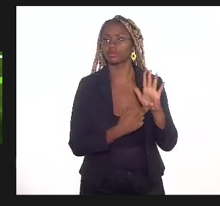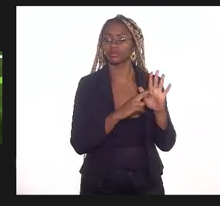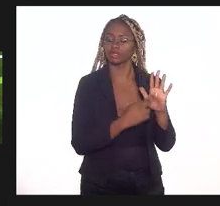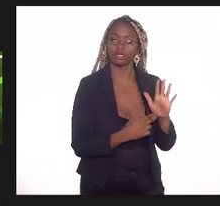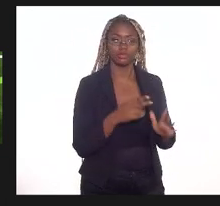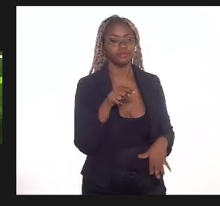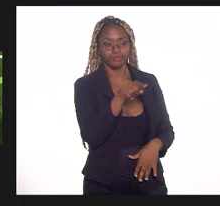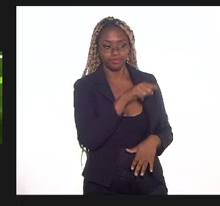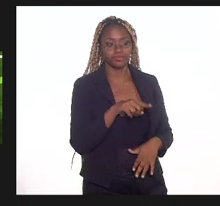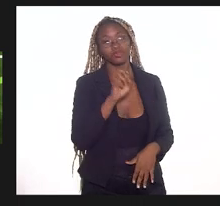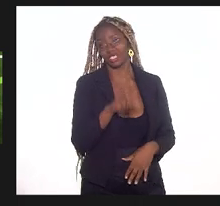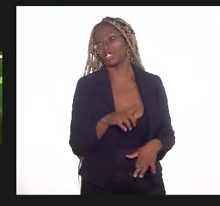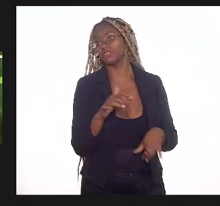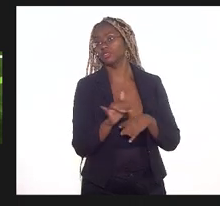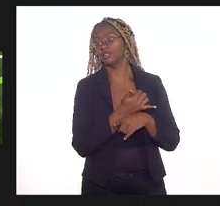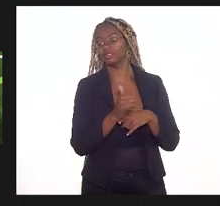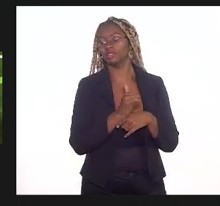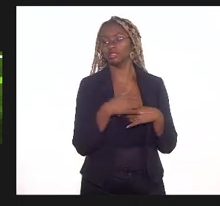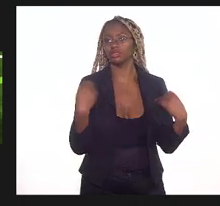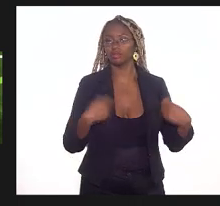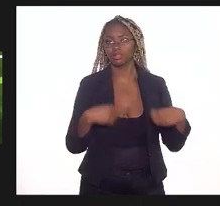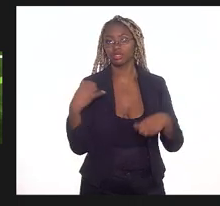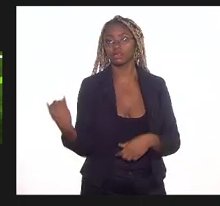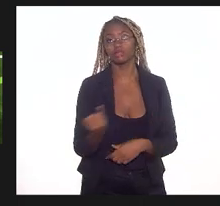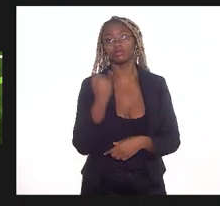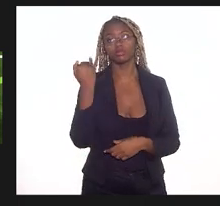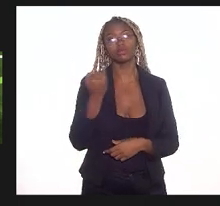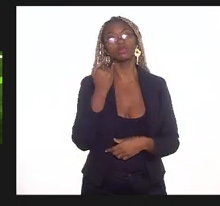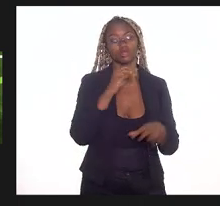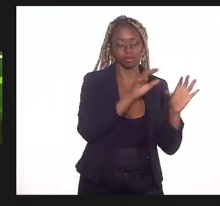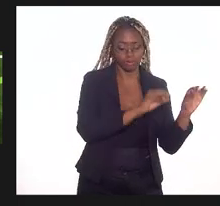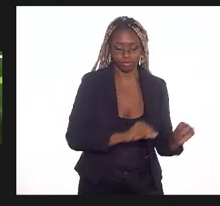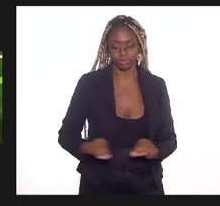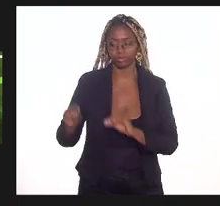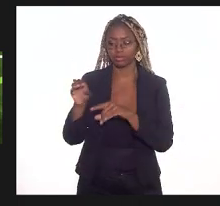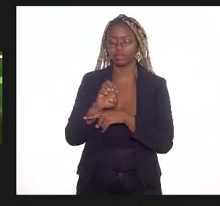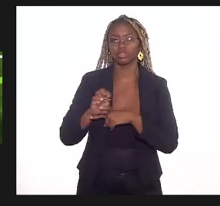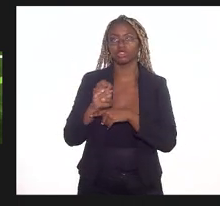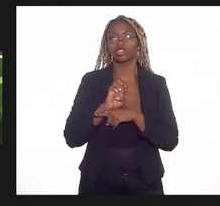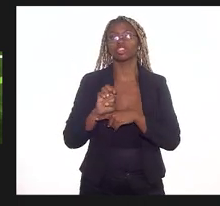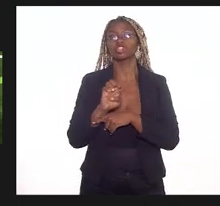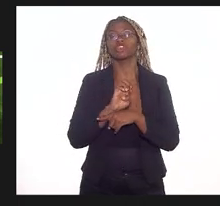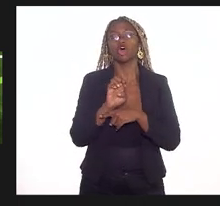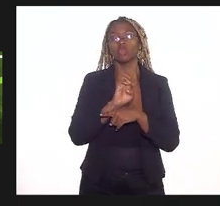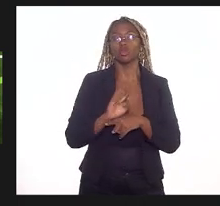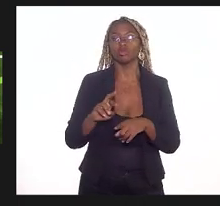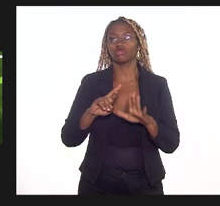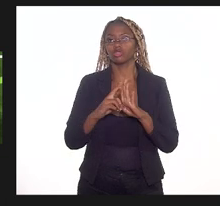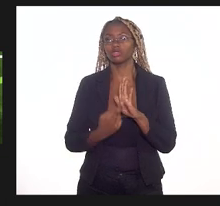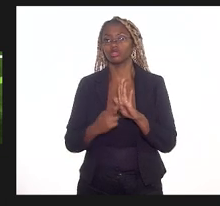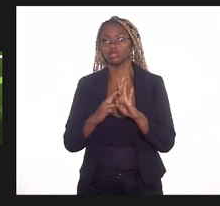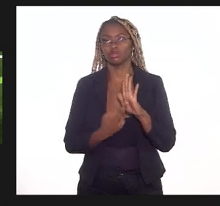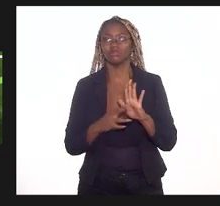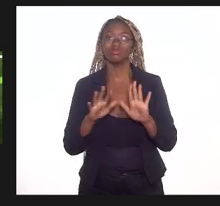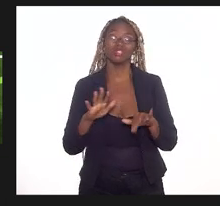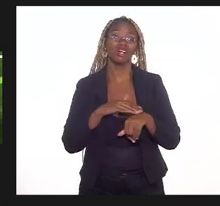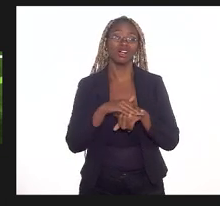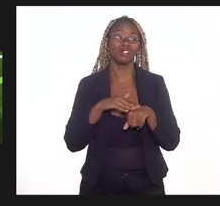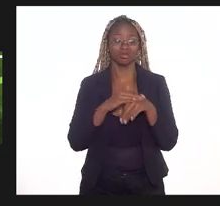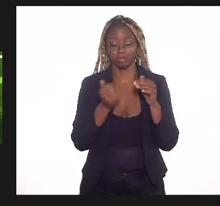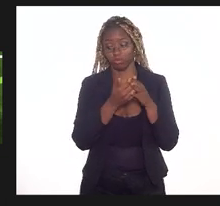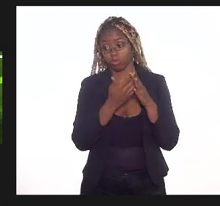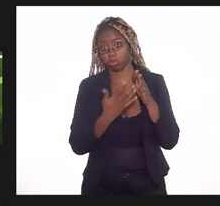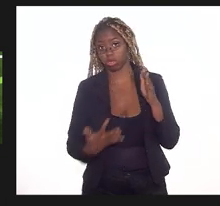é estratégica. E é importante que, então, venha para o nível estadual de regulação. Mas isso é uma conversa grande que a gente já